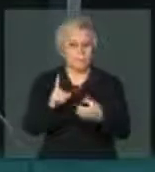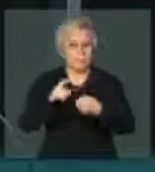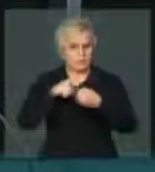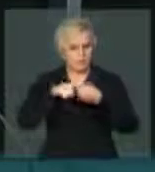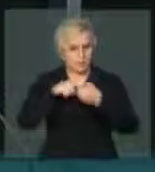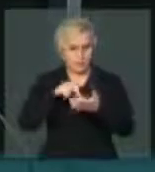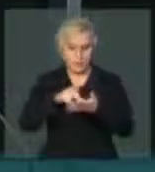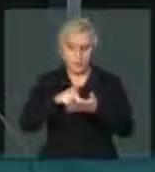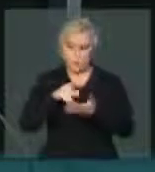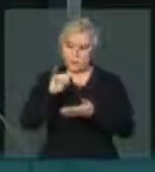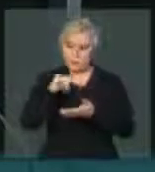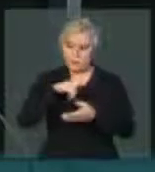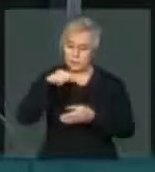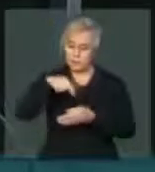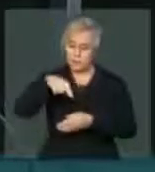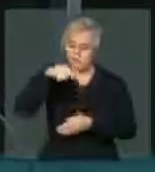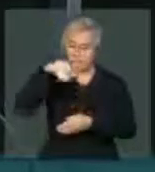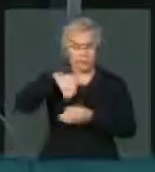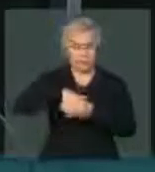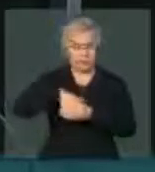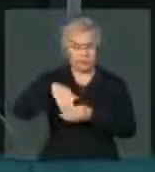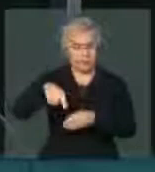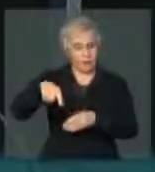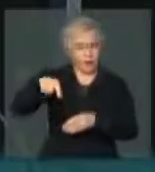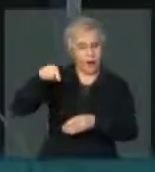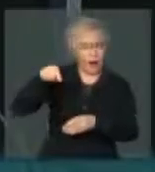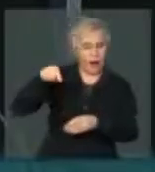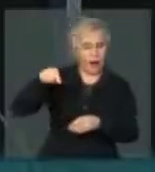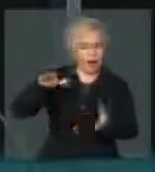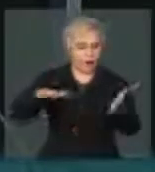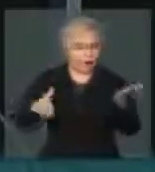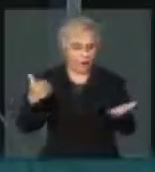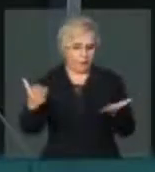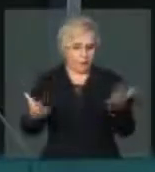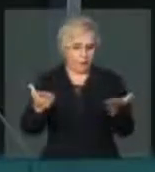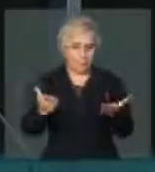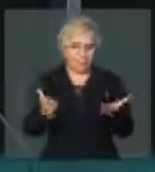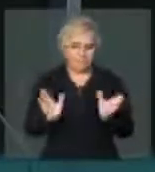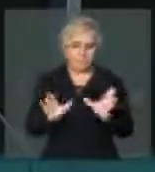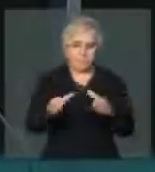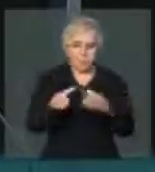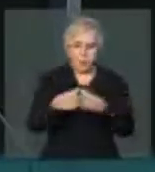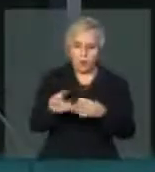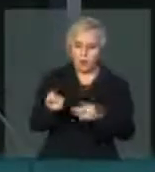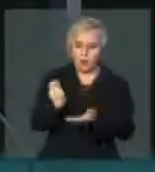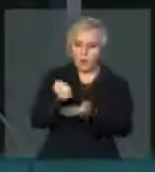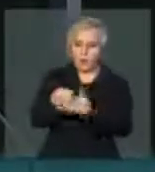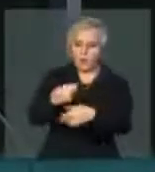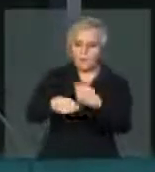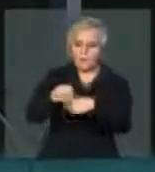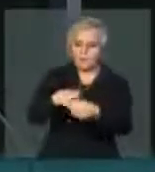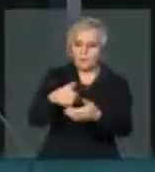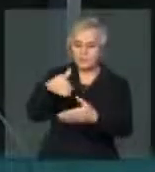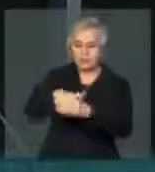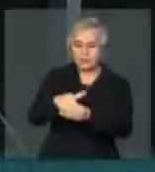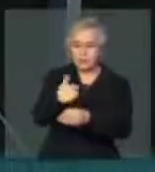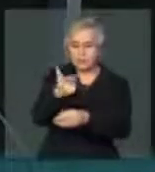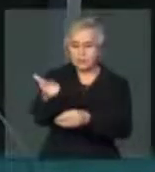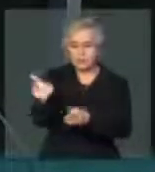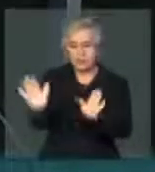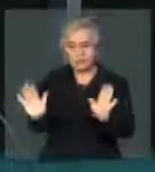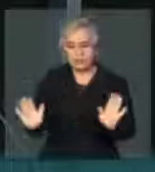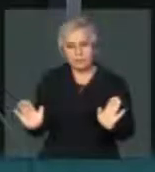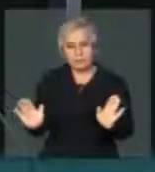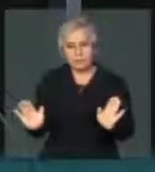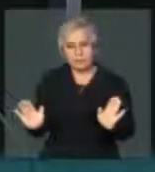voto facultativo, não haverá mais curral eleitoral e compra de votos. A realidade,